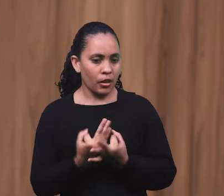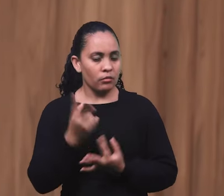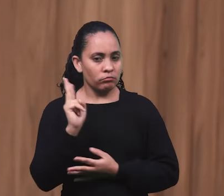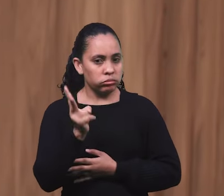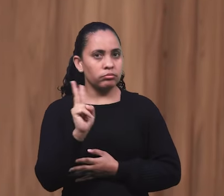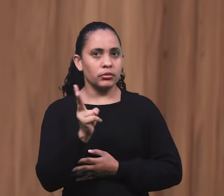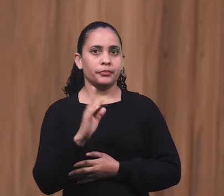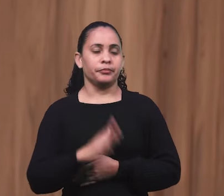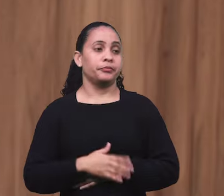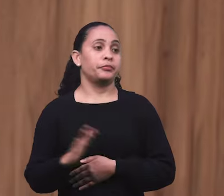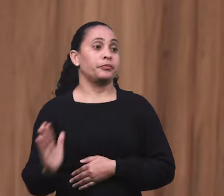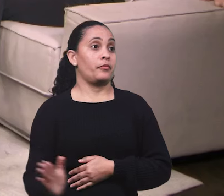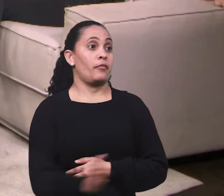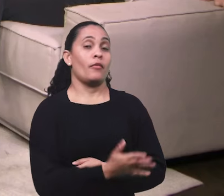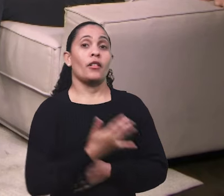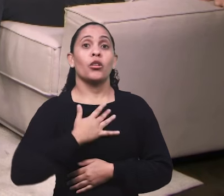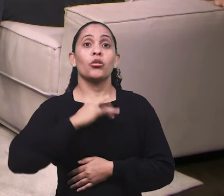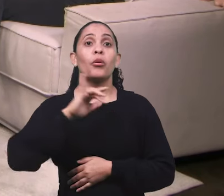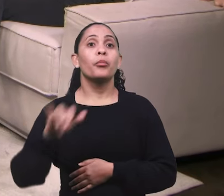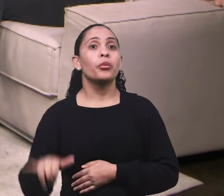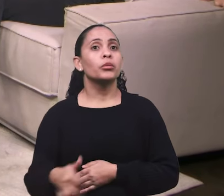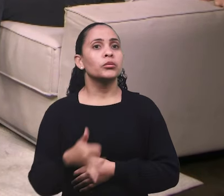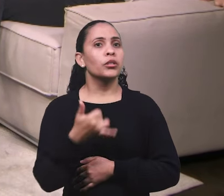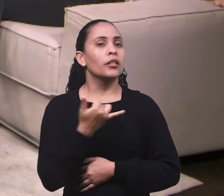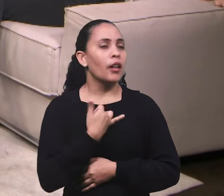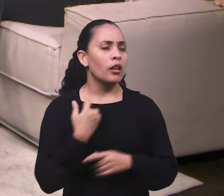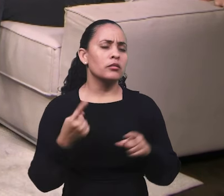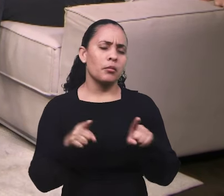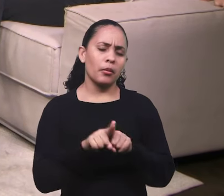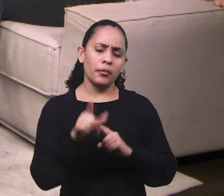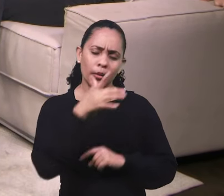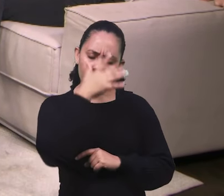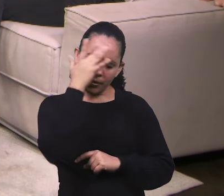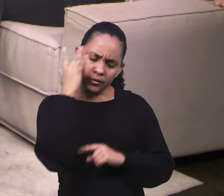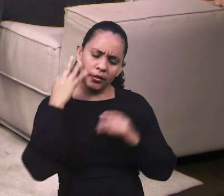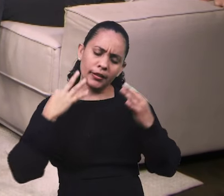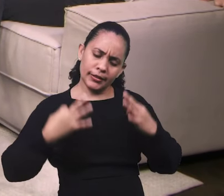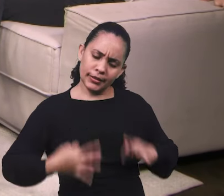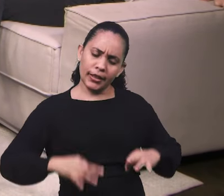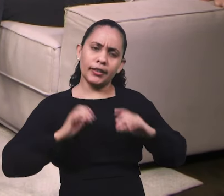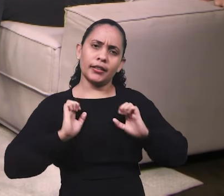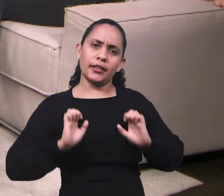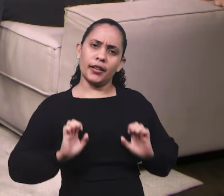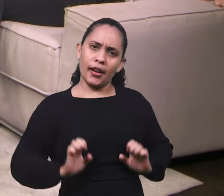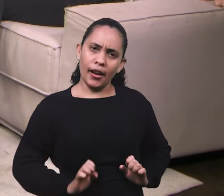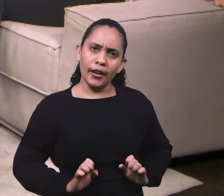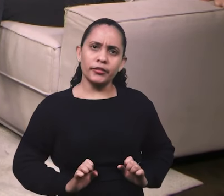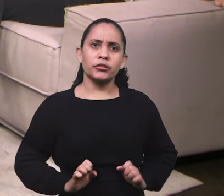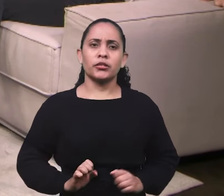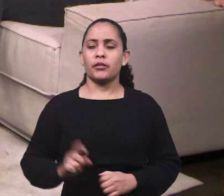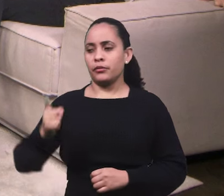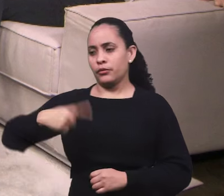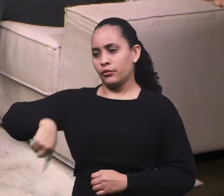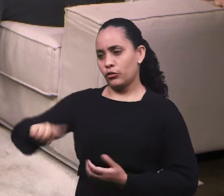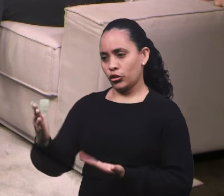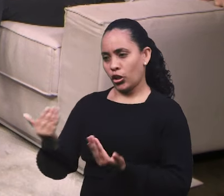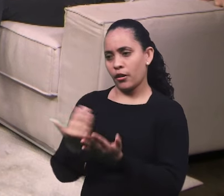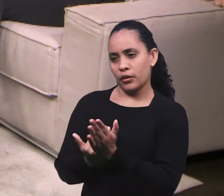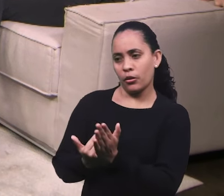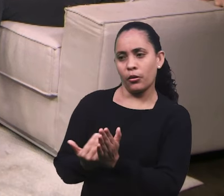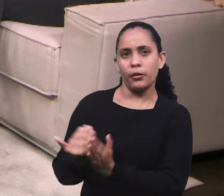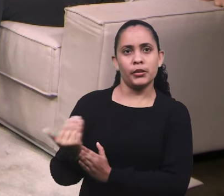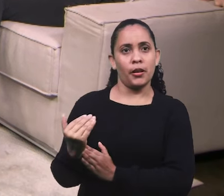As oportunidades, né? Vem para o ético, vem para aquele que é correto, né? Naturalmente que a história, os jovens estão começando,